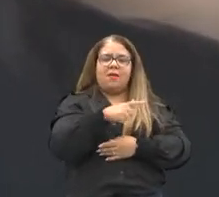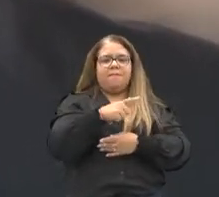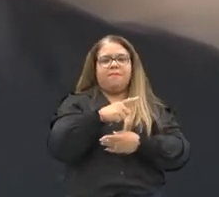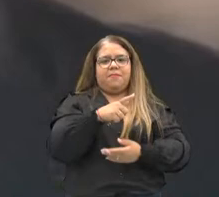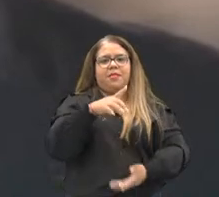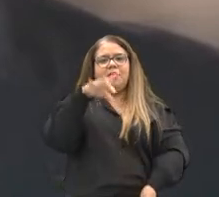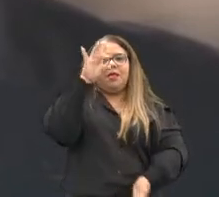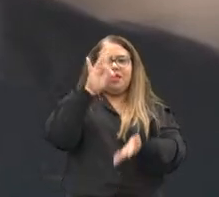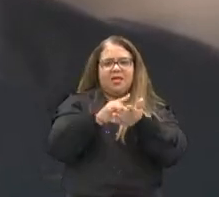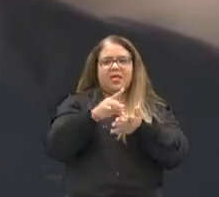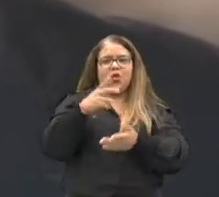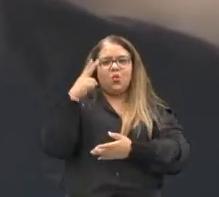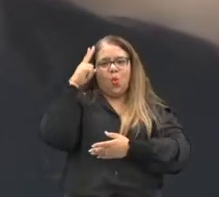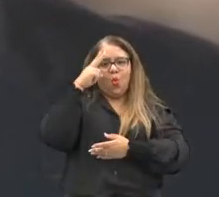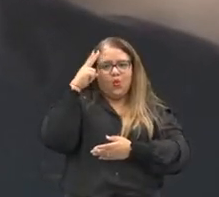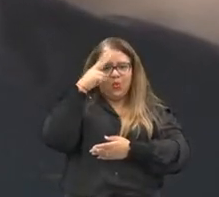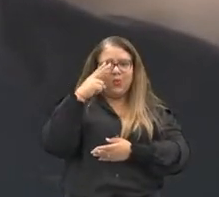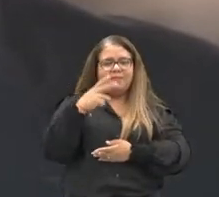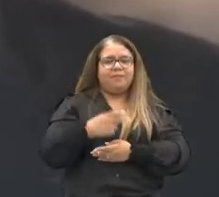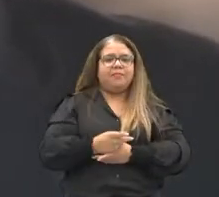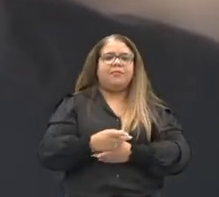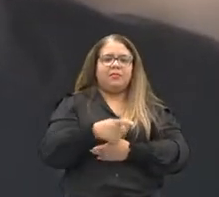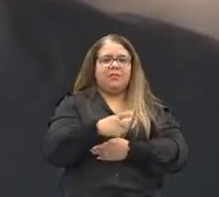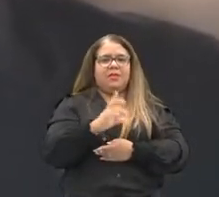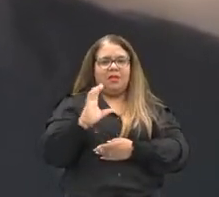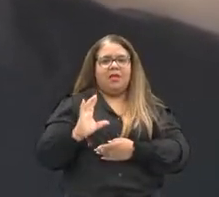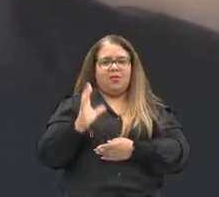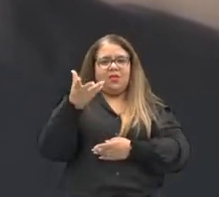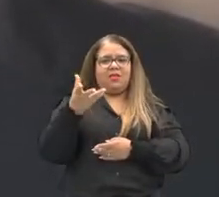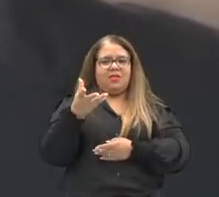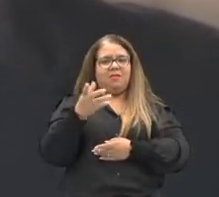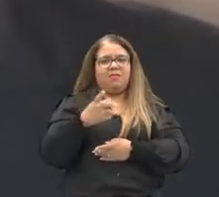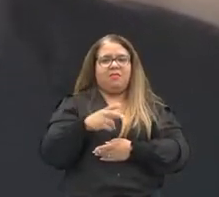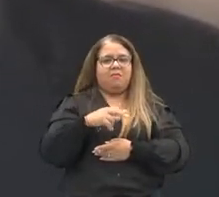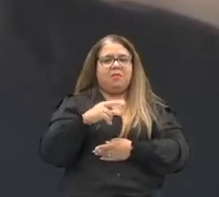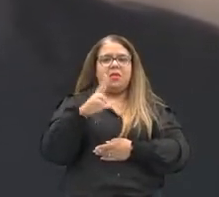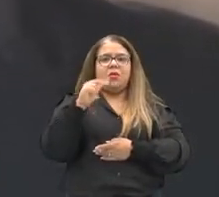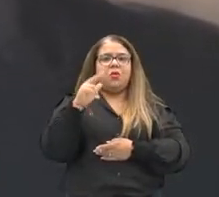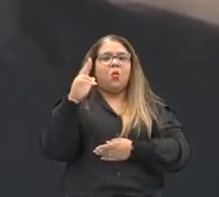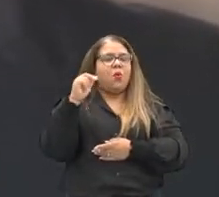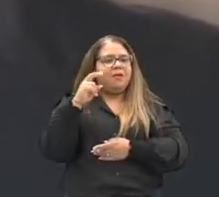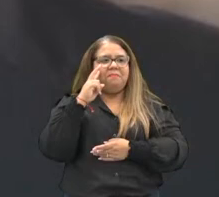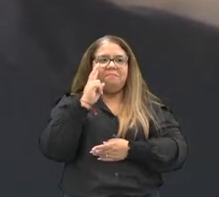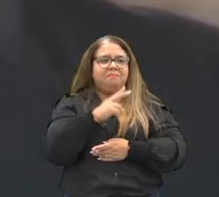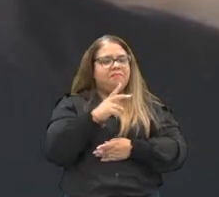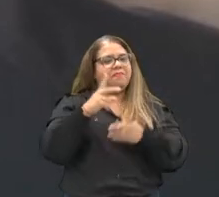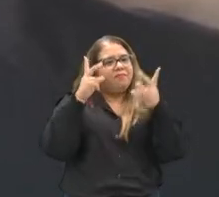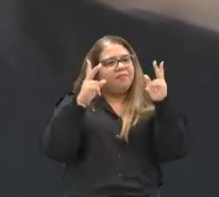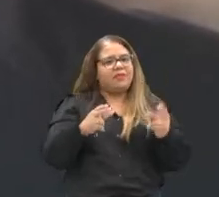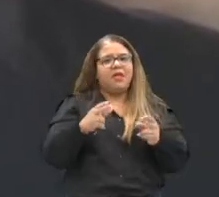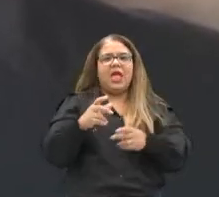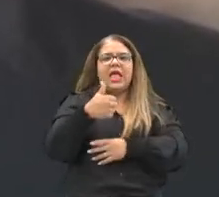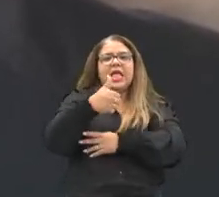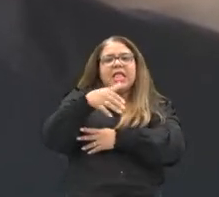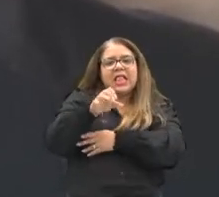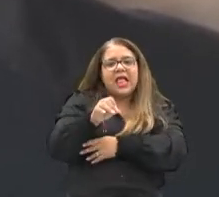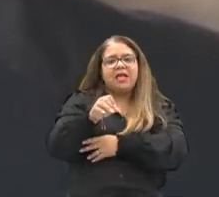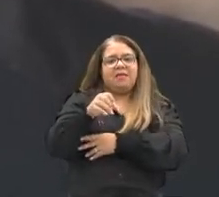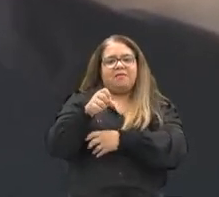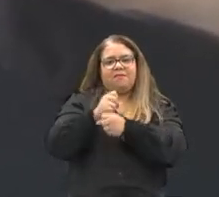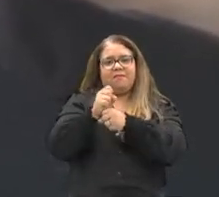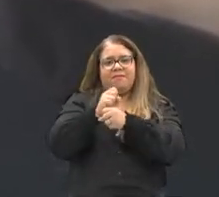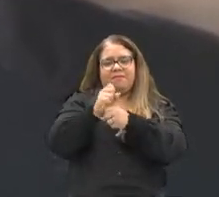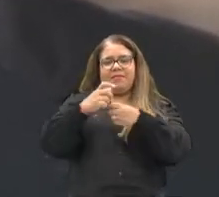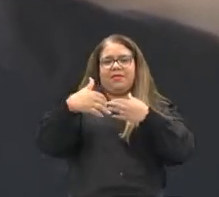esse meu sonho. Realmente aconteceu um fato inédito. 10 anos depois que eu recebi aquele presente,